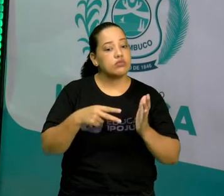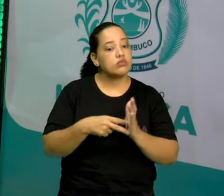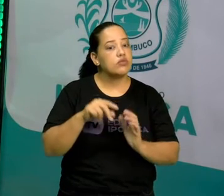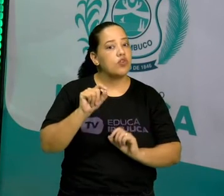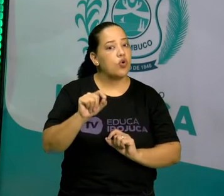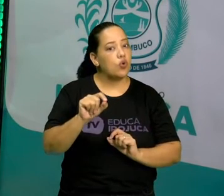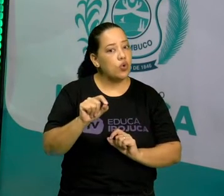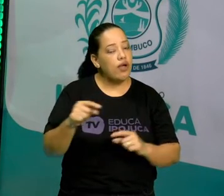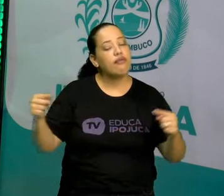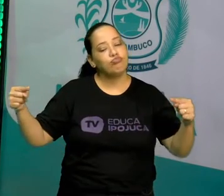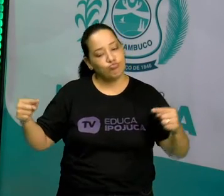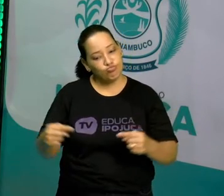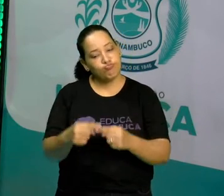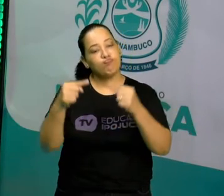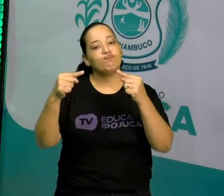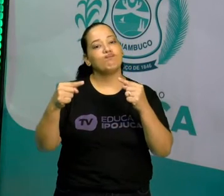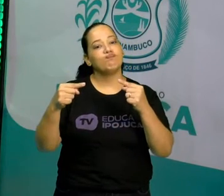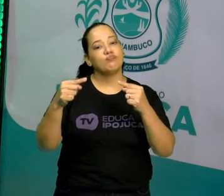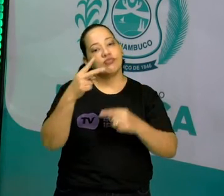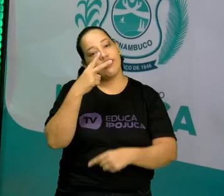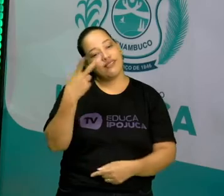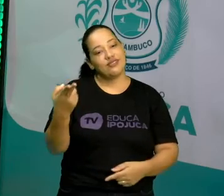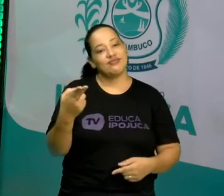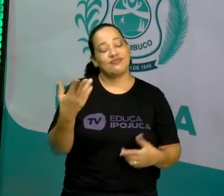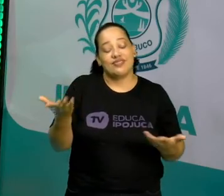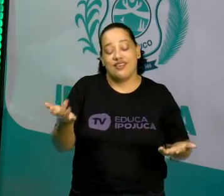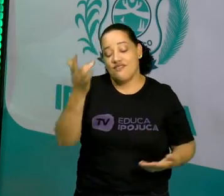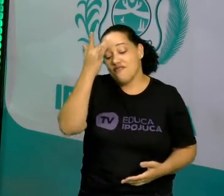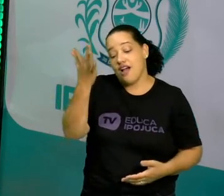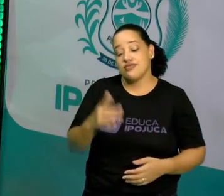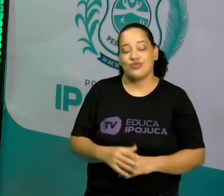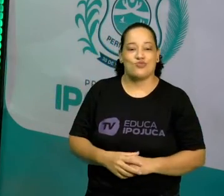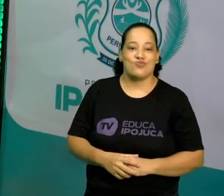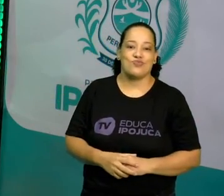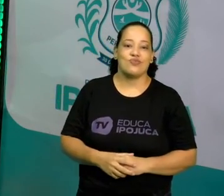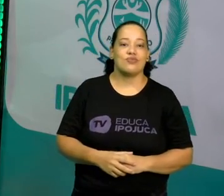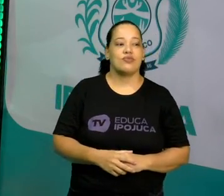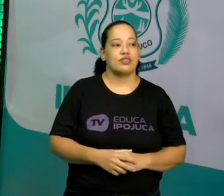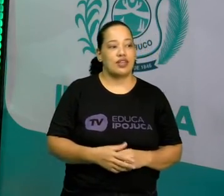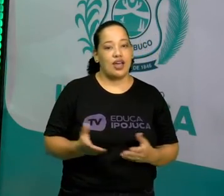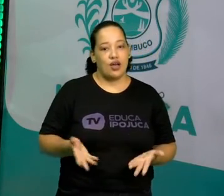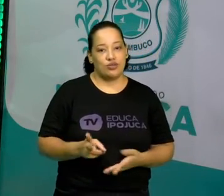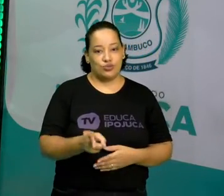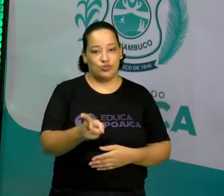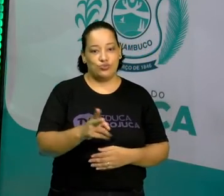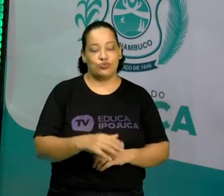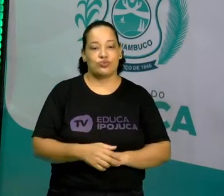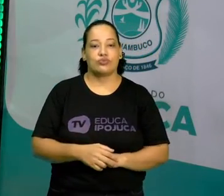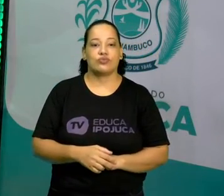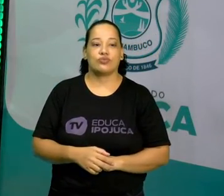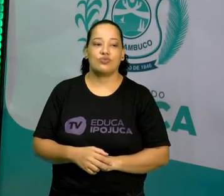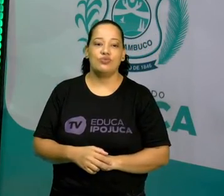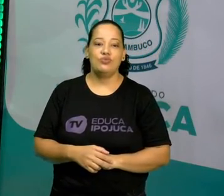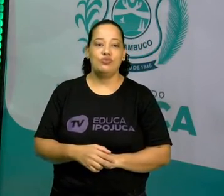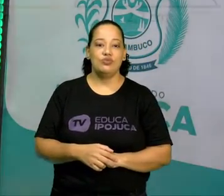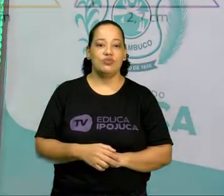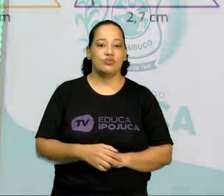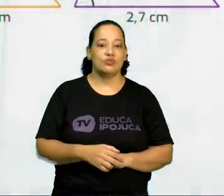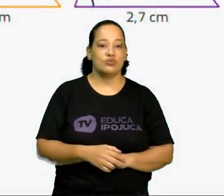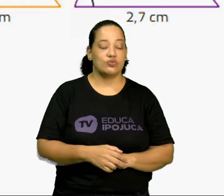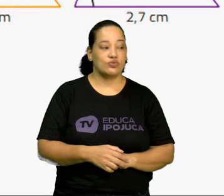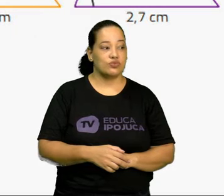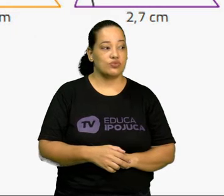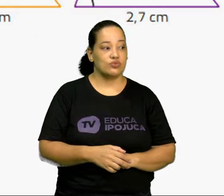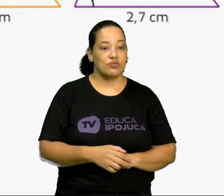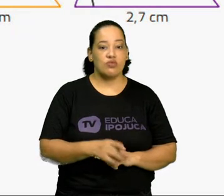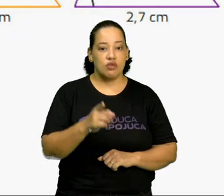são congruentes. Tá vendo como é fácil? Não é nada difícil. Continuemos. E aí,